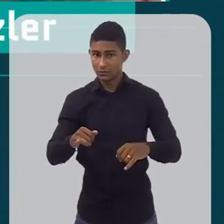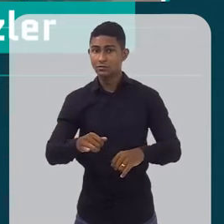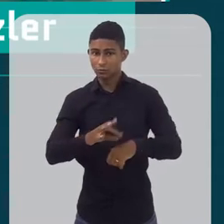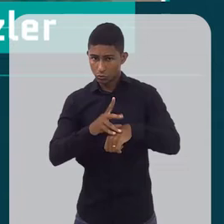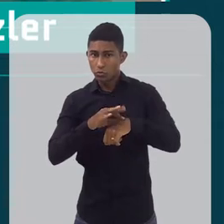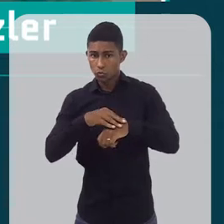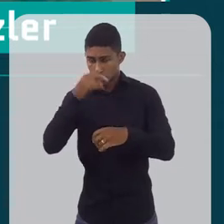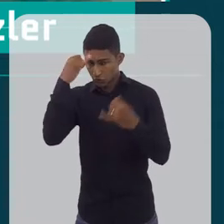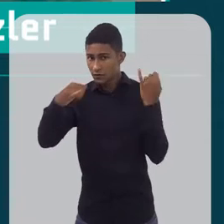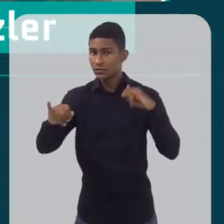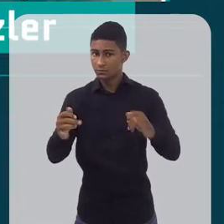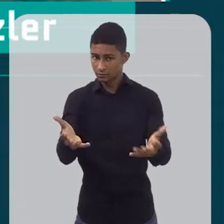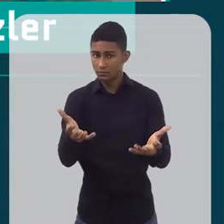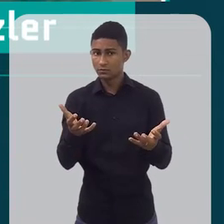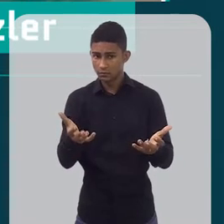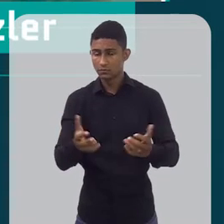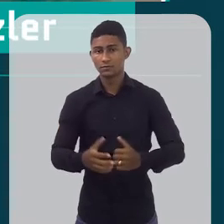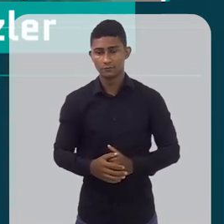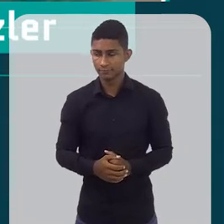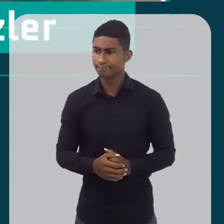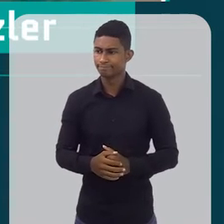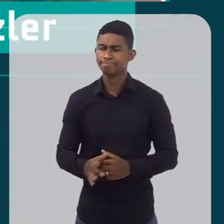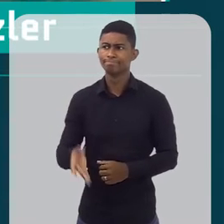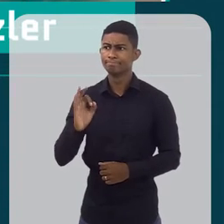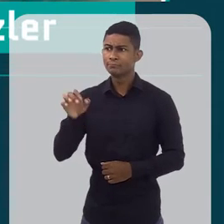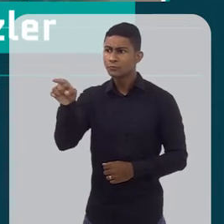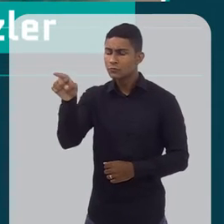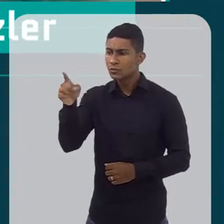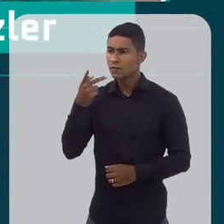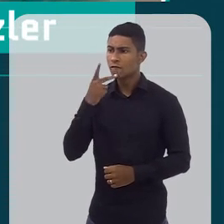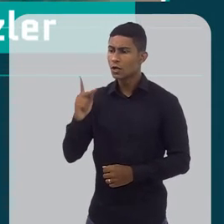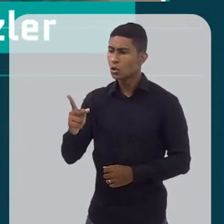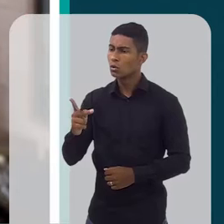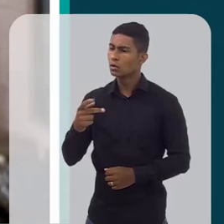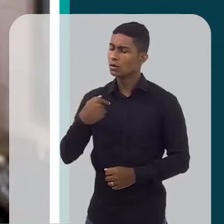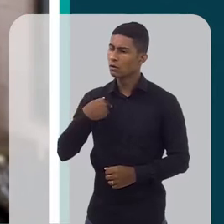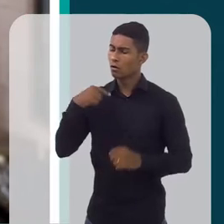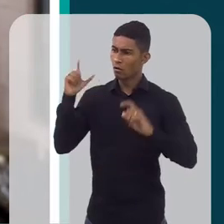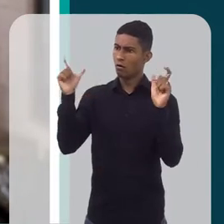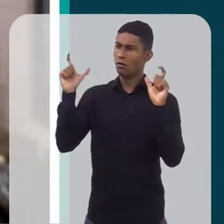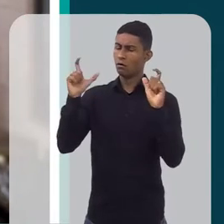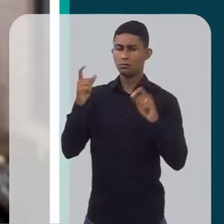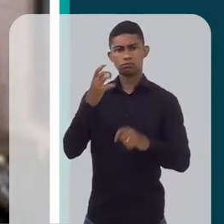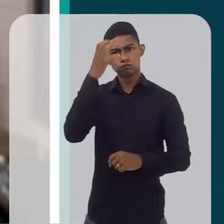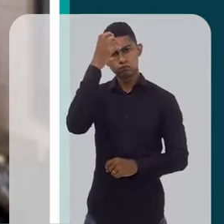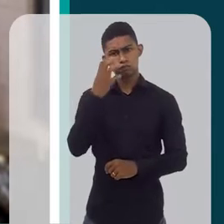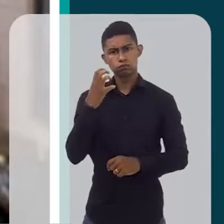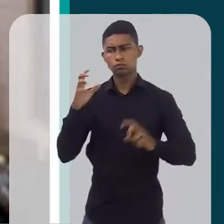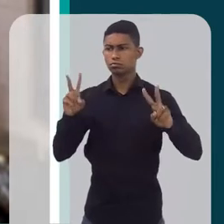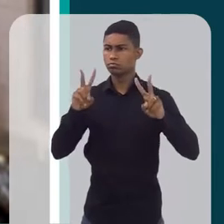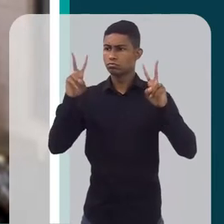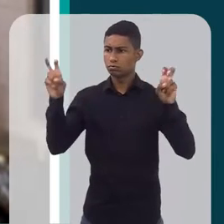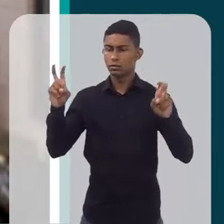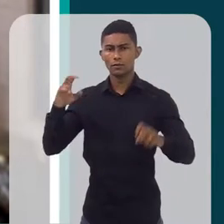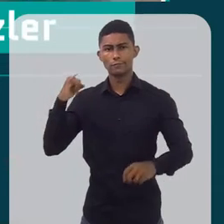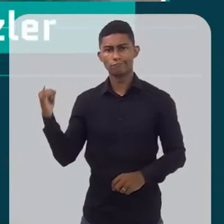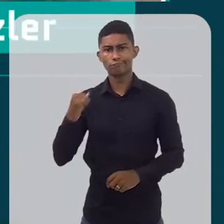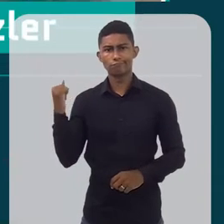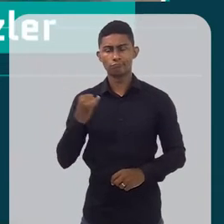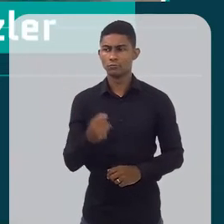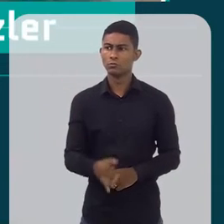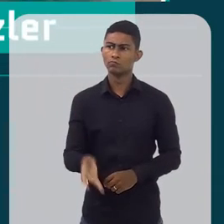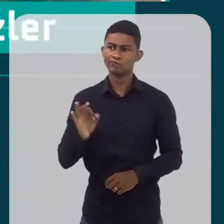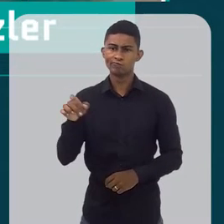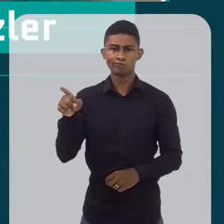esse quadro tão grave para o futuro. Pois é, ouvindo a senhora falar aqui, eu percebo que é bem mais sério do que a gente pode imaginar,